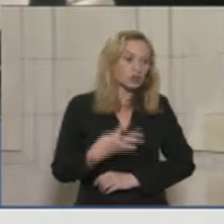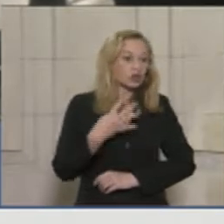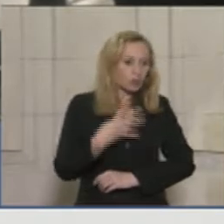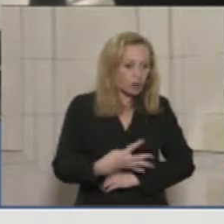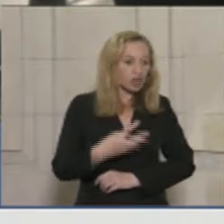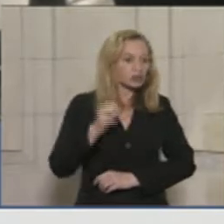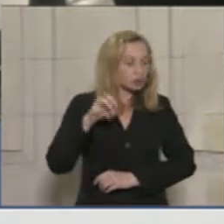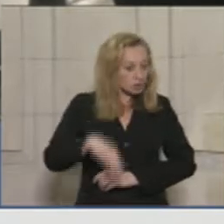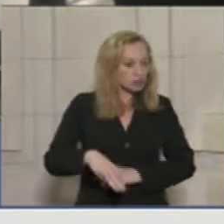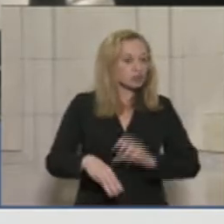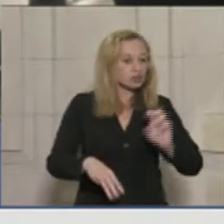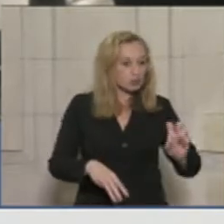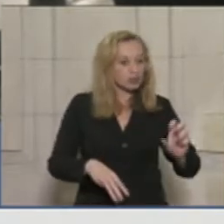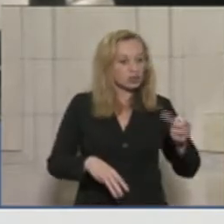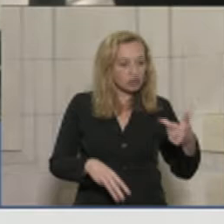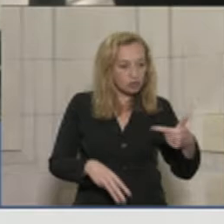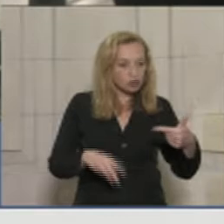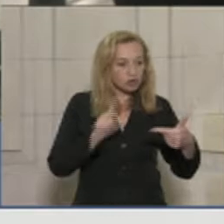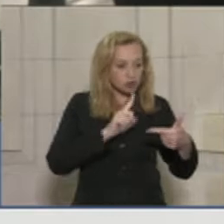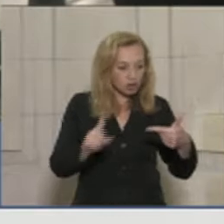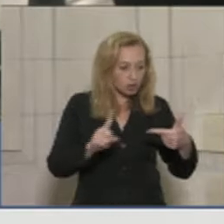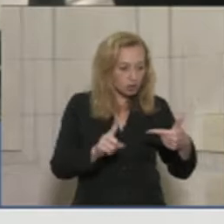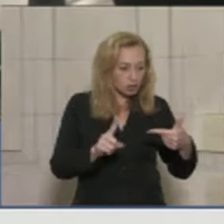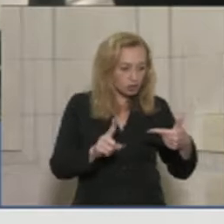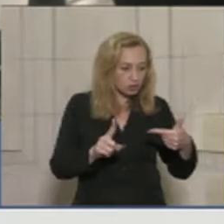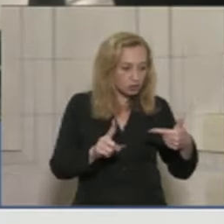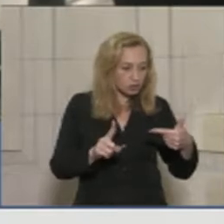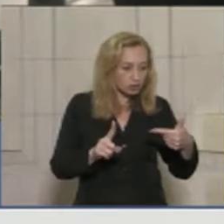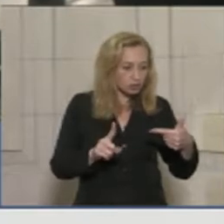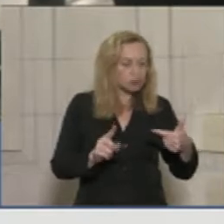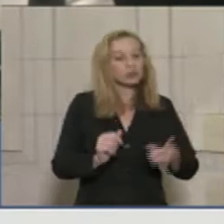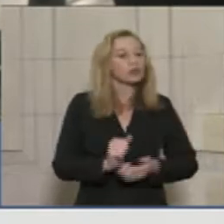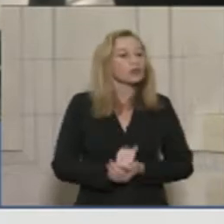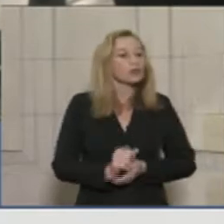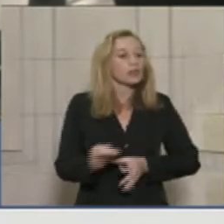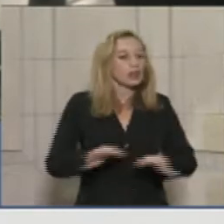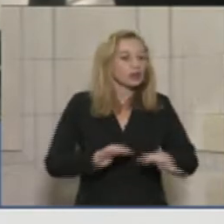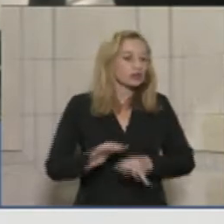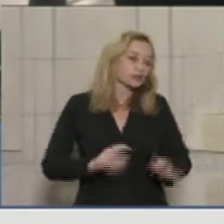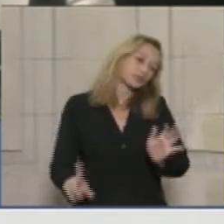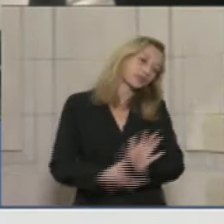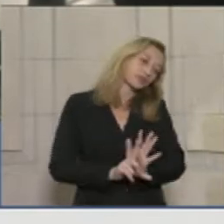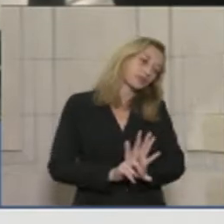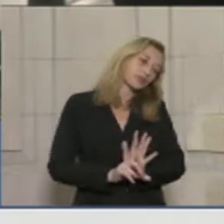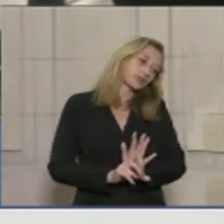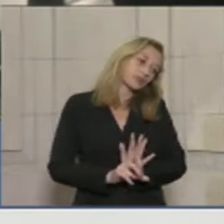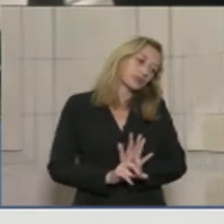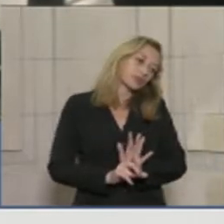4 sim, 52 não e 4 abstenções. Projeto de lei